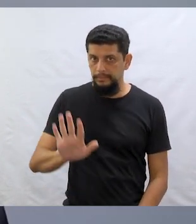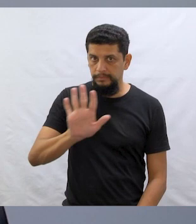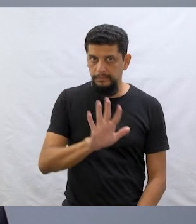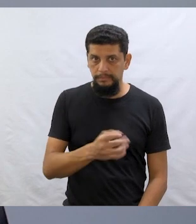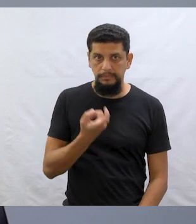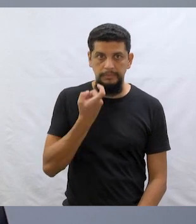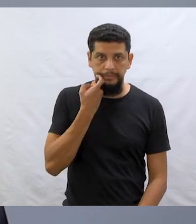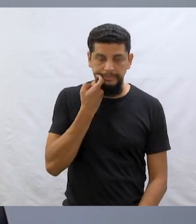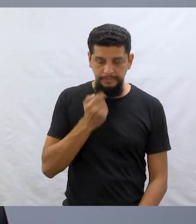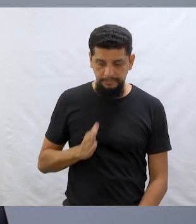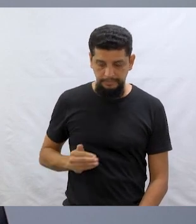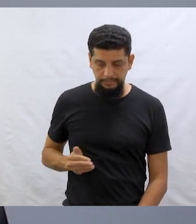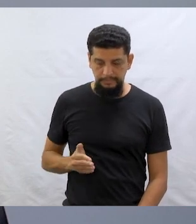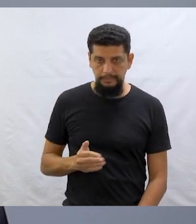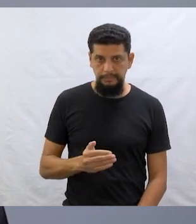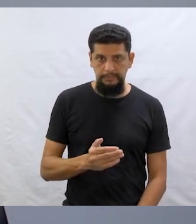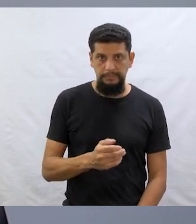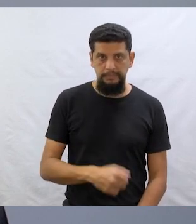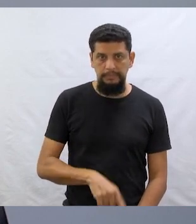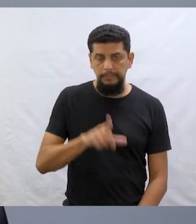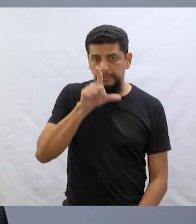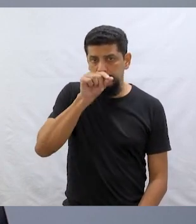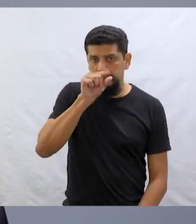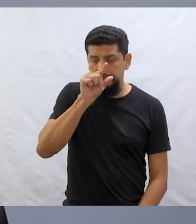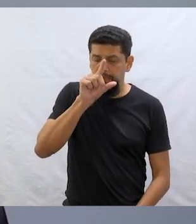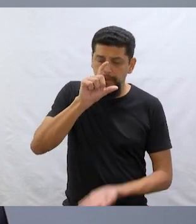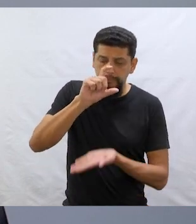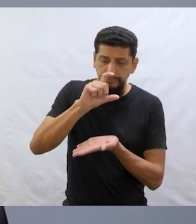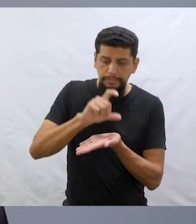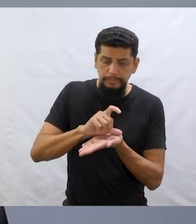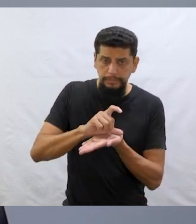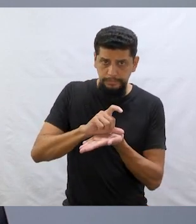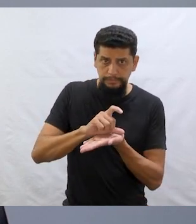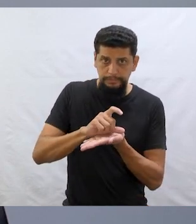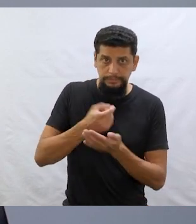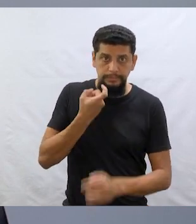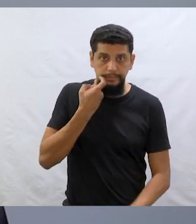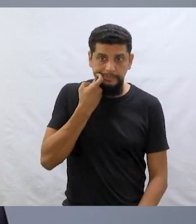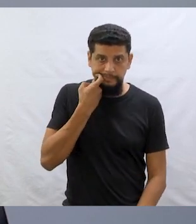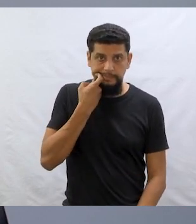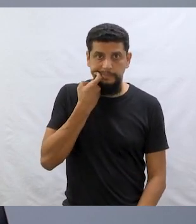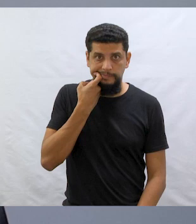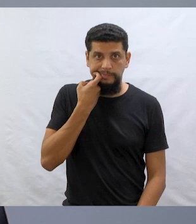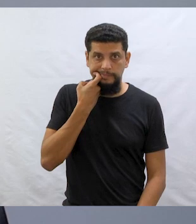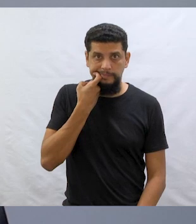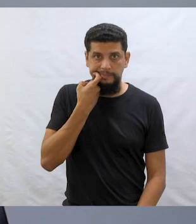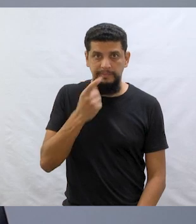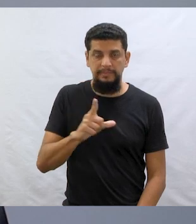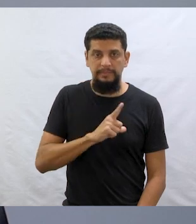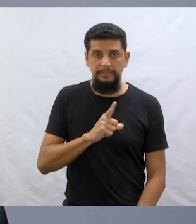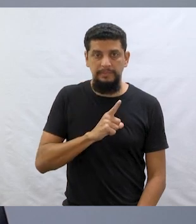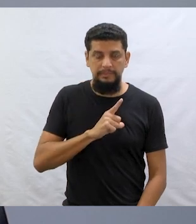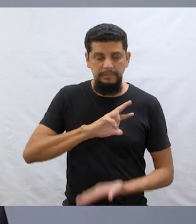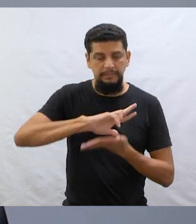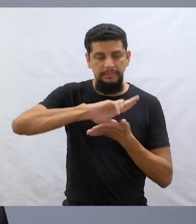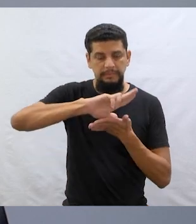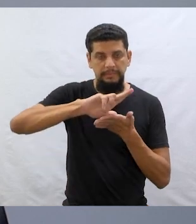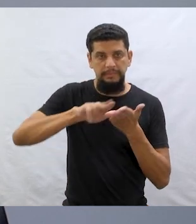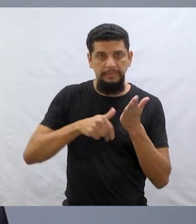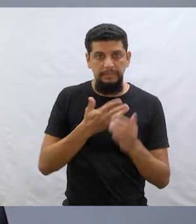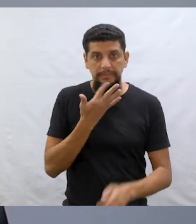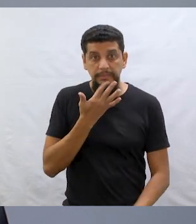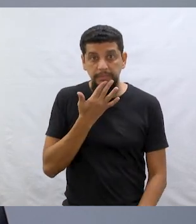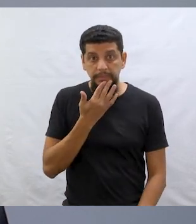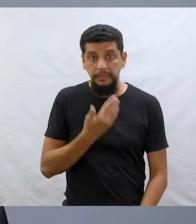que nós trouxemos para vocês. E do pintinho. O peixinho, ele tem várias cores,